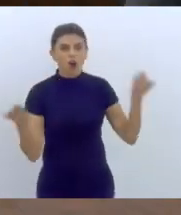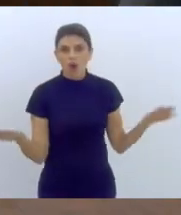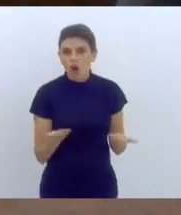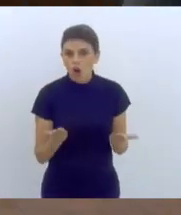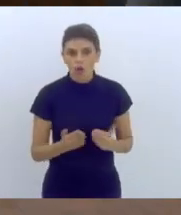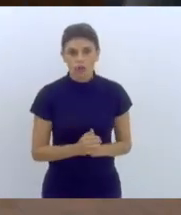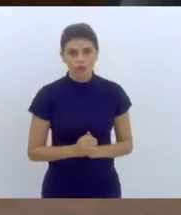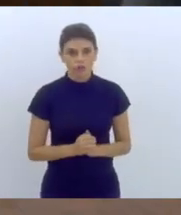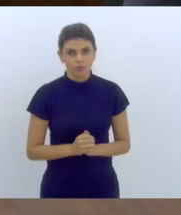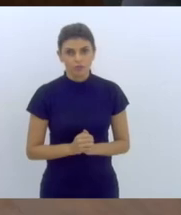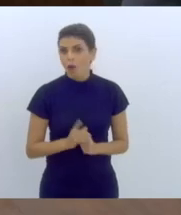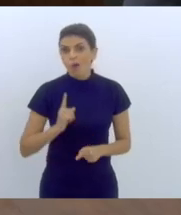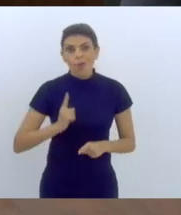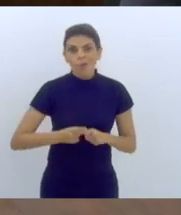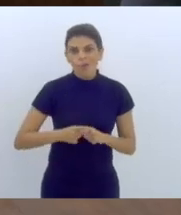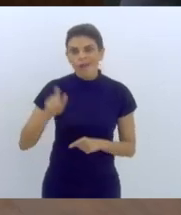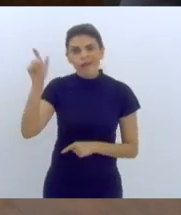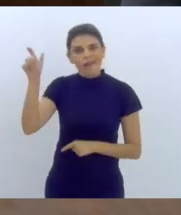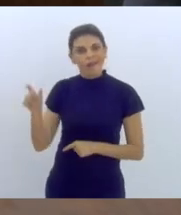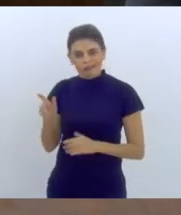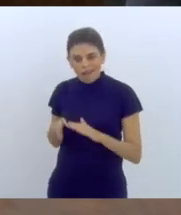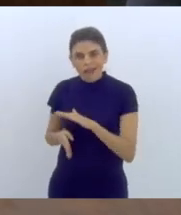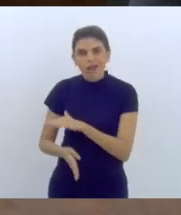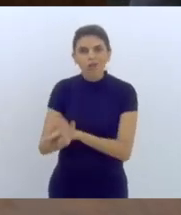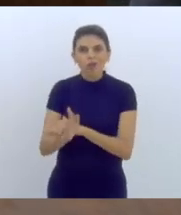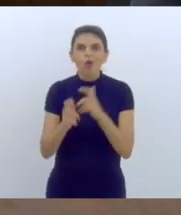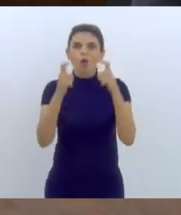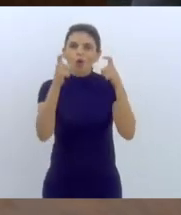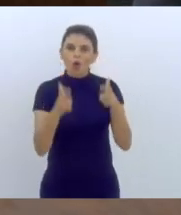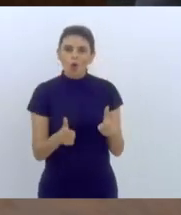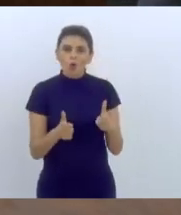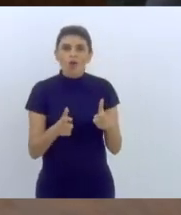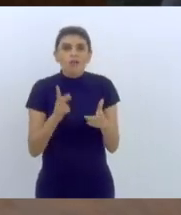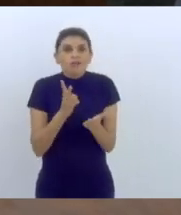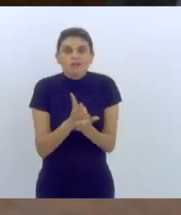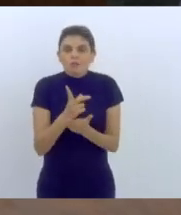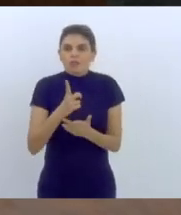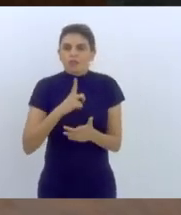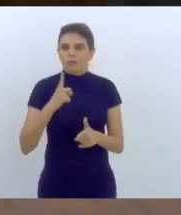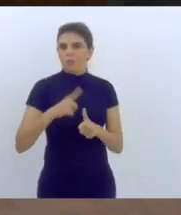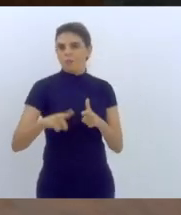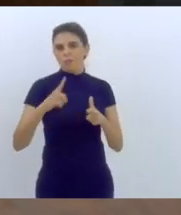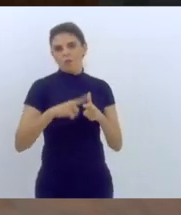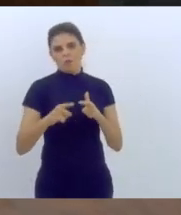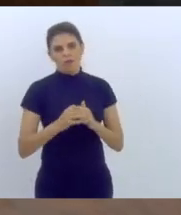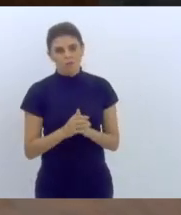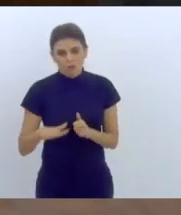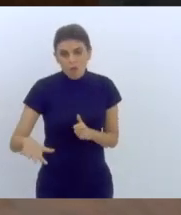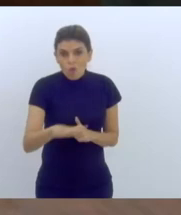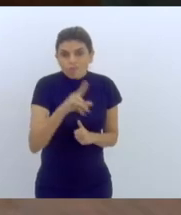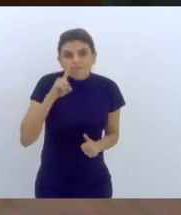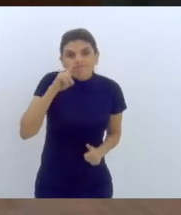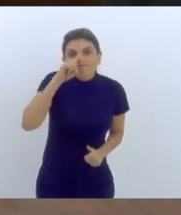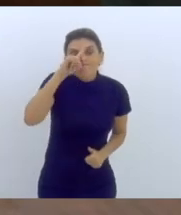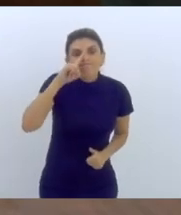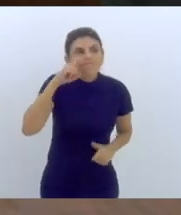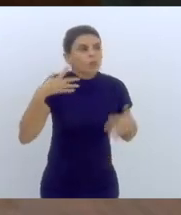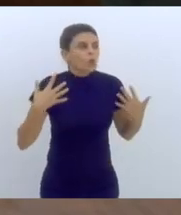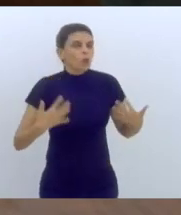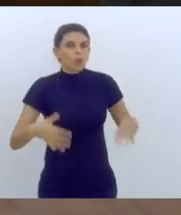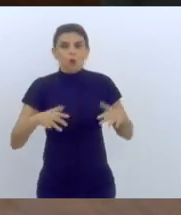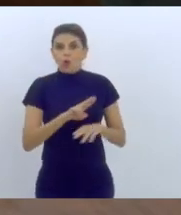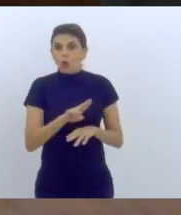Porque o ministro adentra numa área conflagrada, numa área chamada